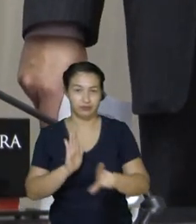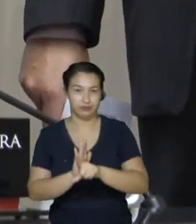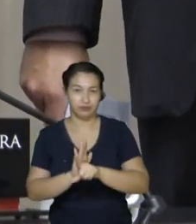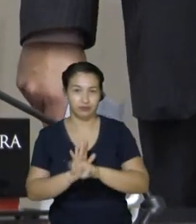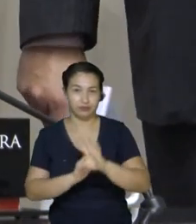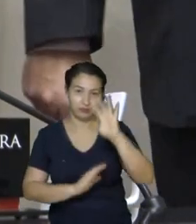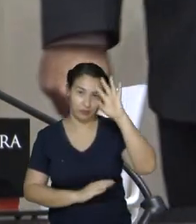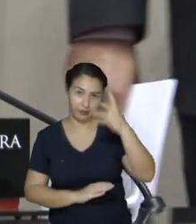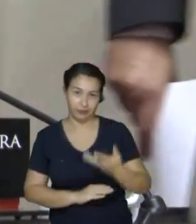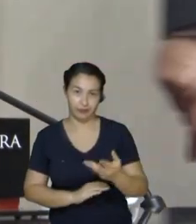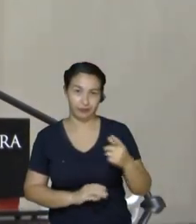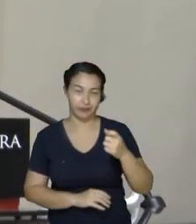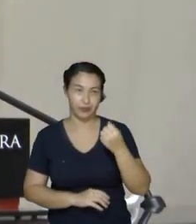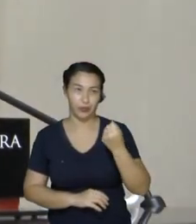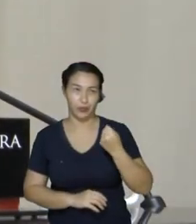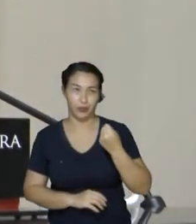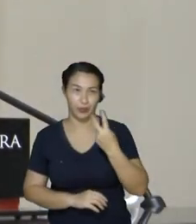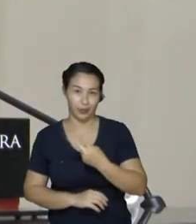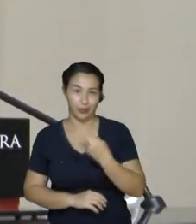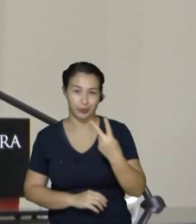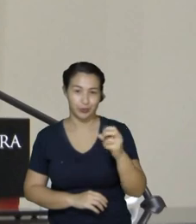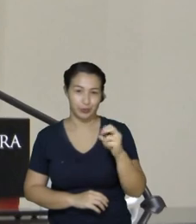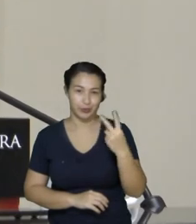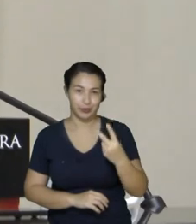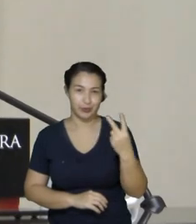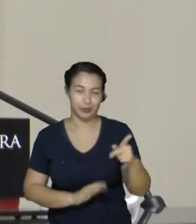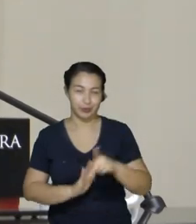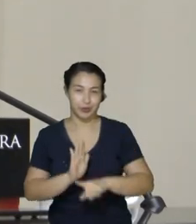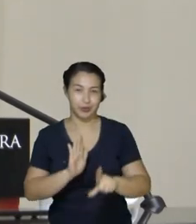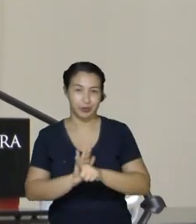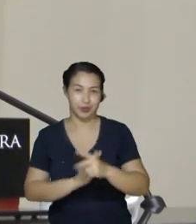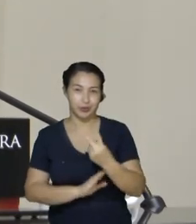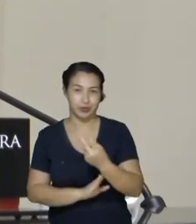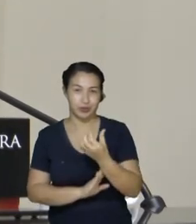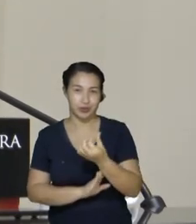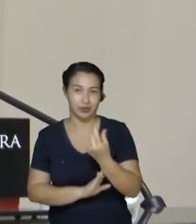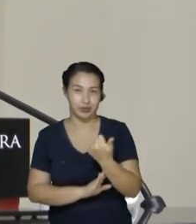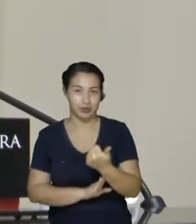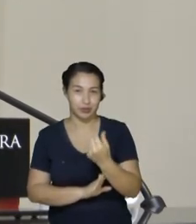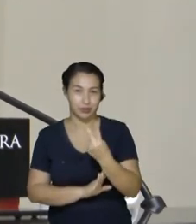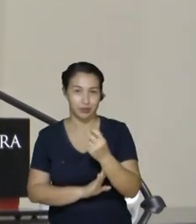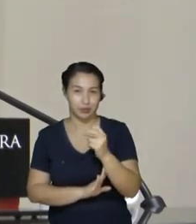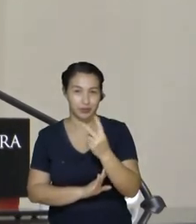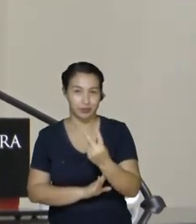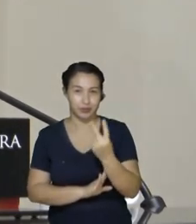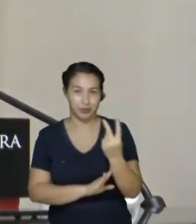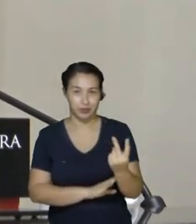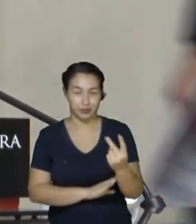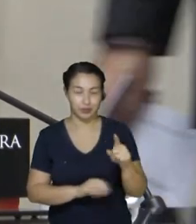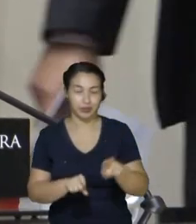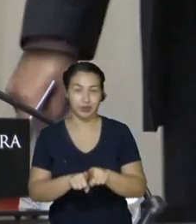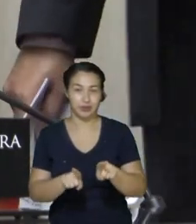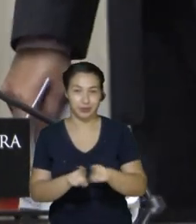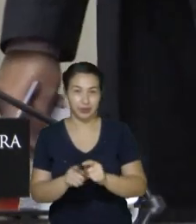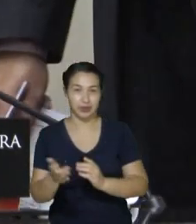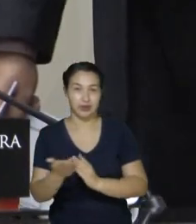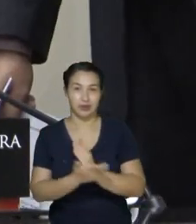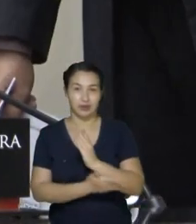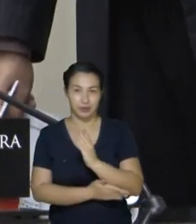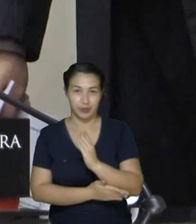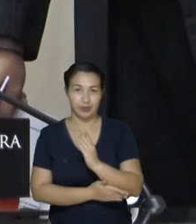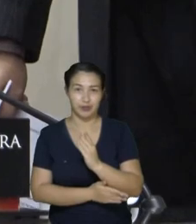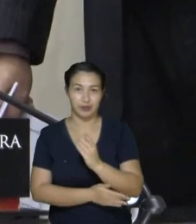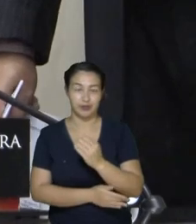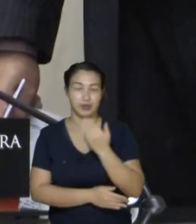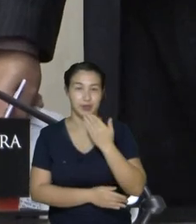resolução número 2/2022 e o projeto de lei 261/2022, bem como foram aprovados o